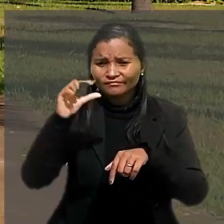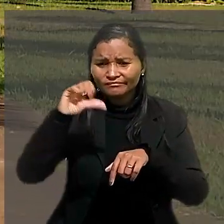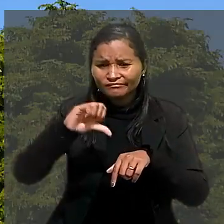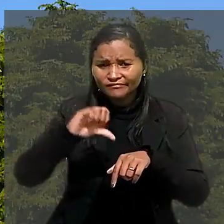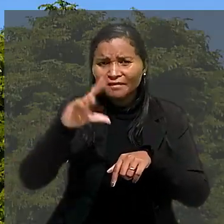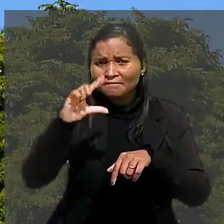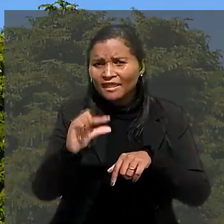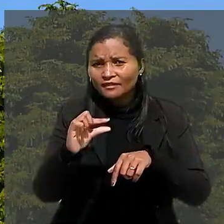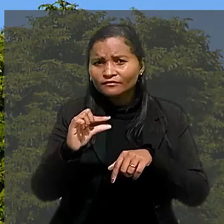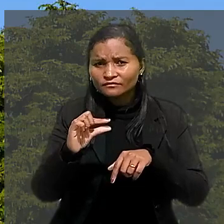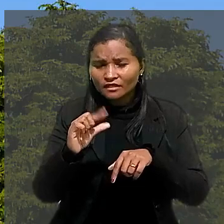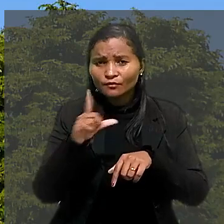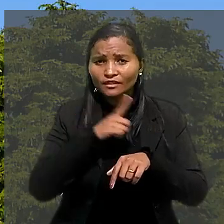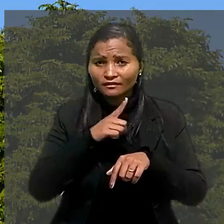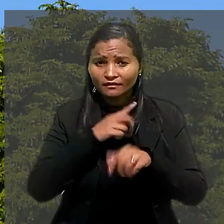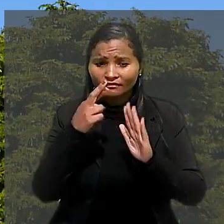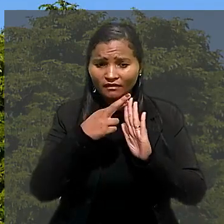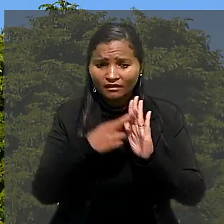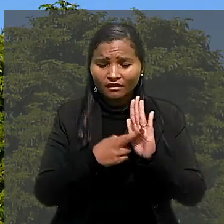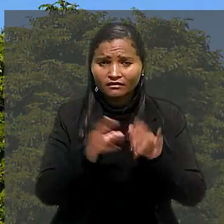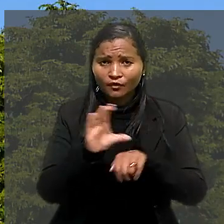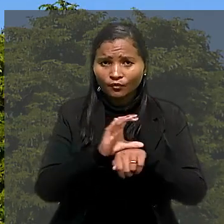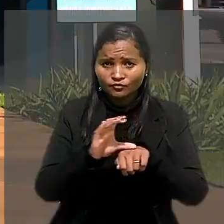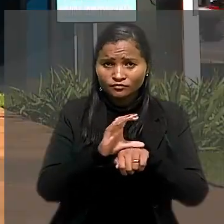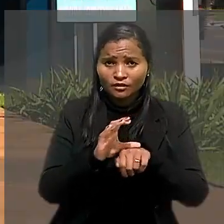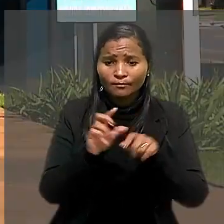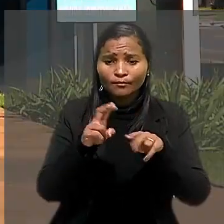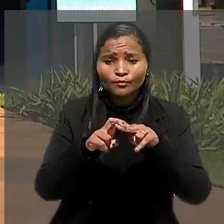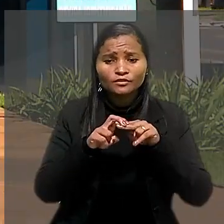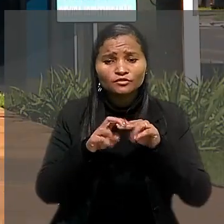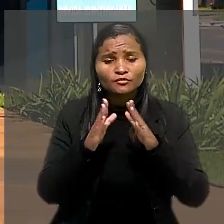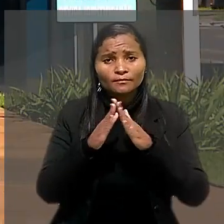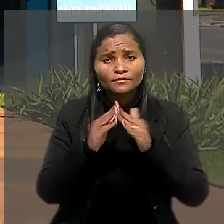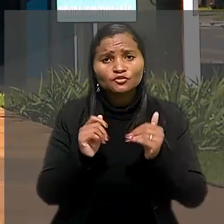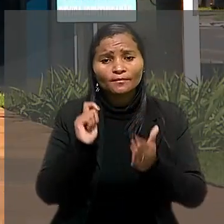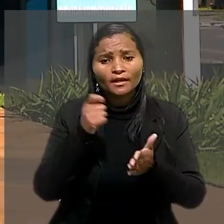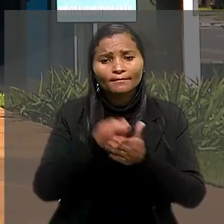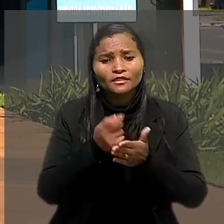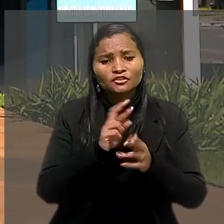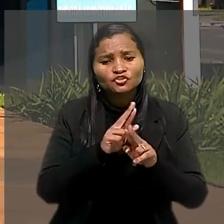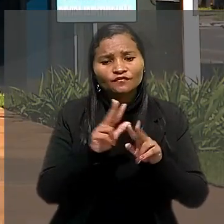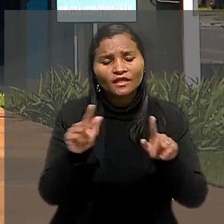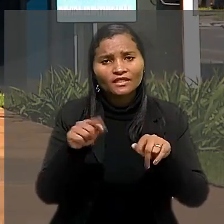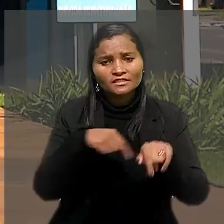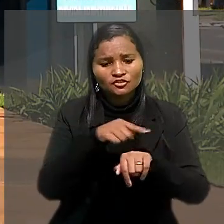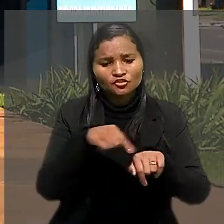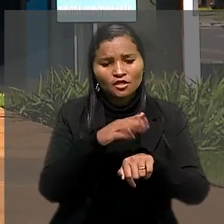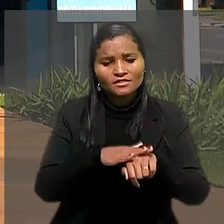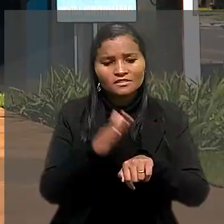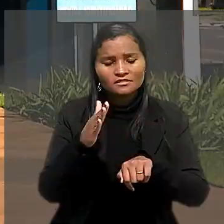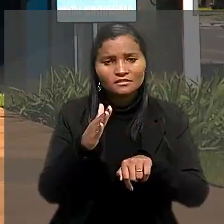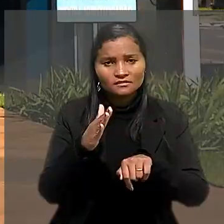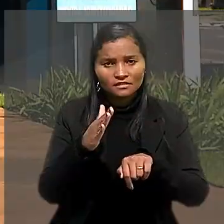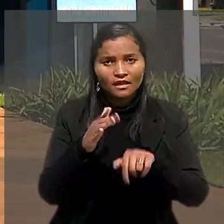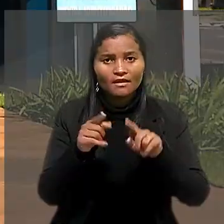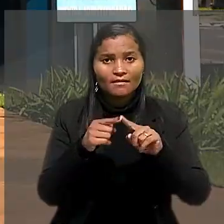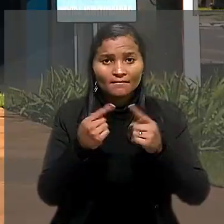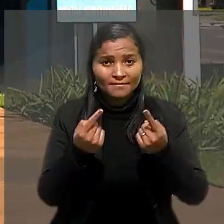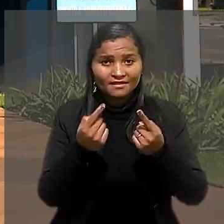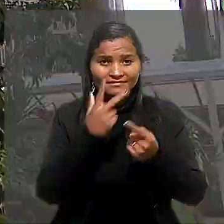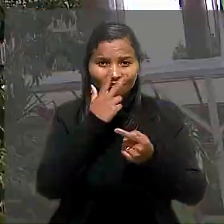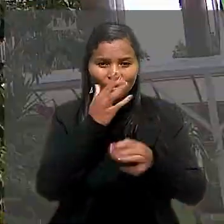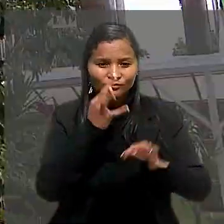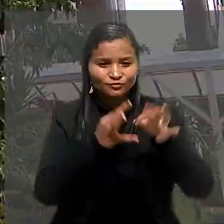inferior ao previsto na norma constitucional. Por isso, pediu o pagamento das diferenças de horas extras. No